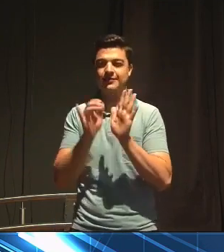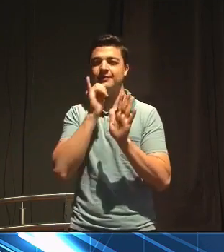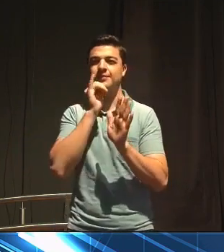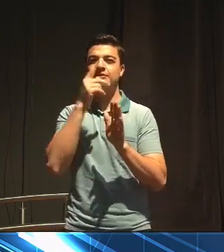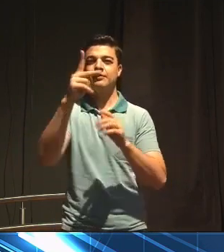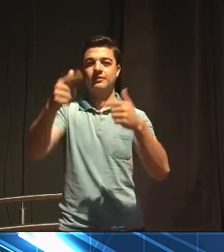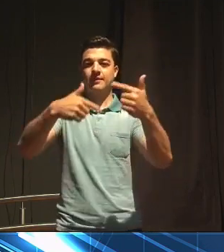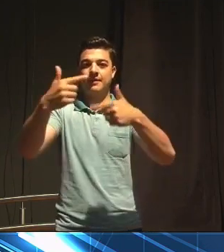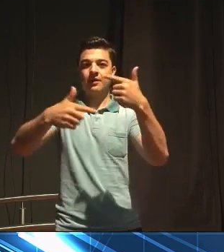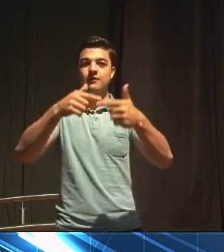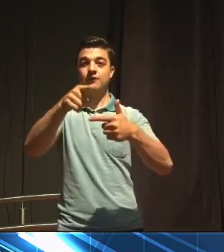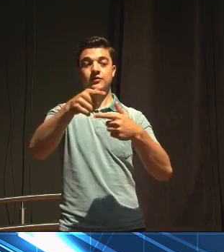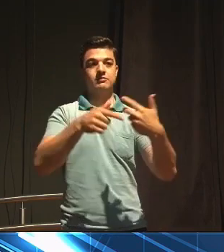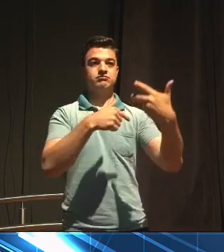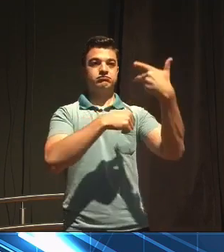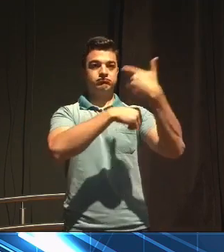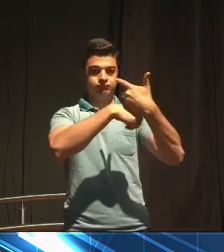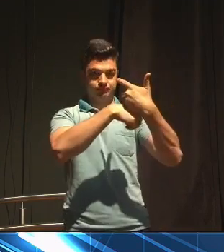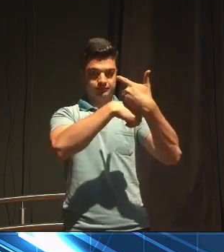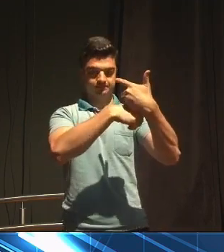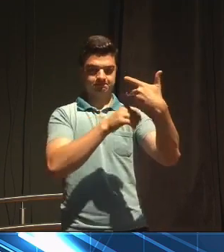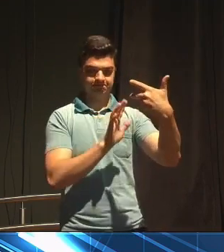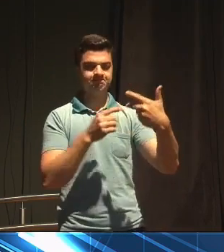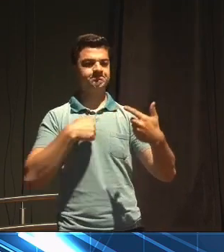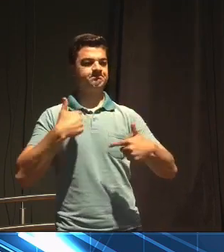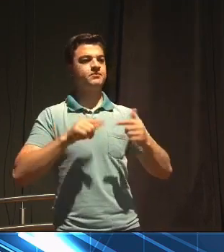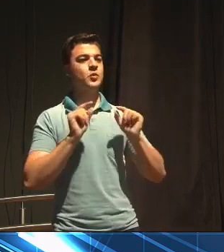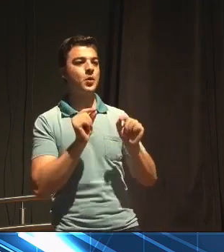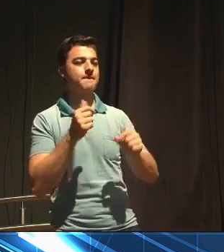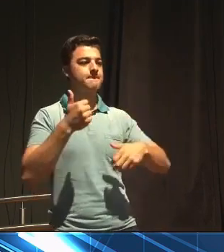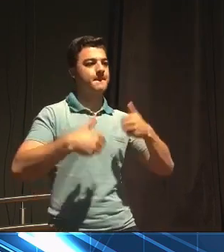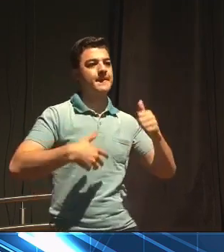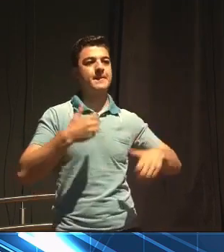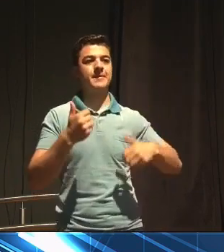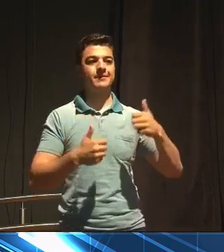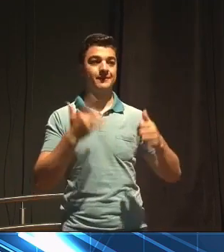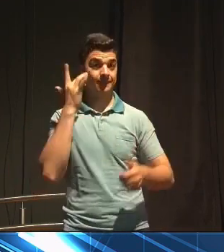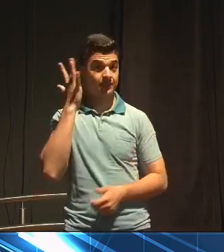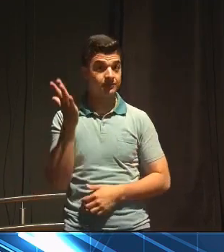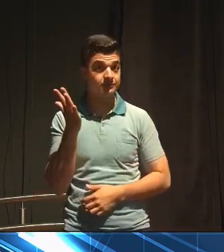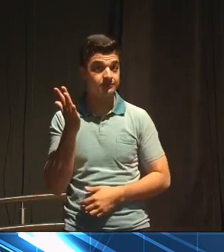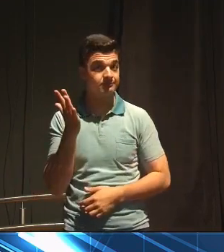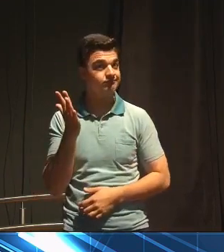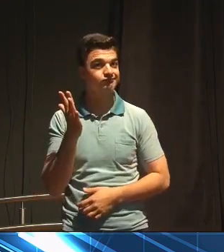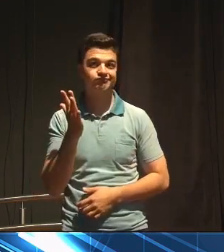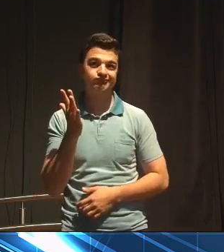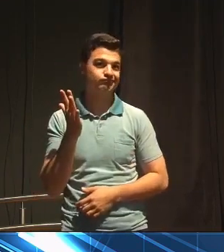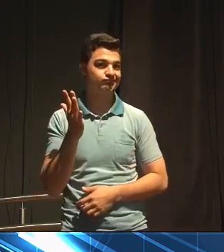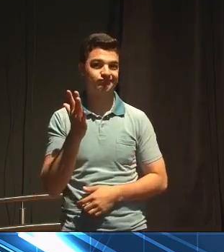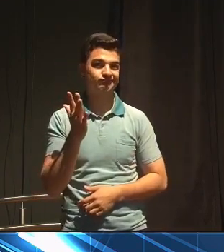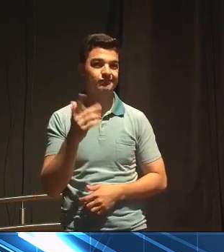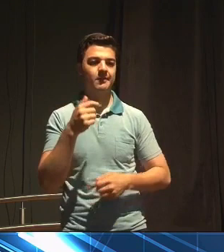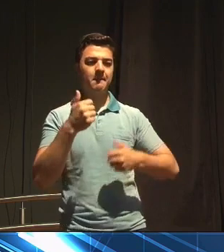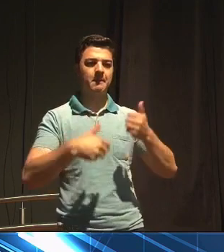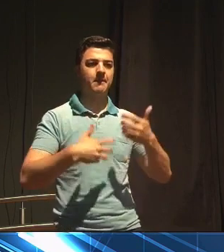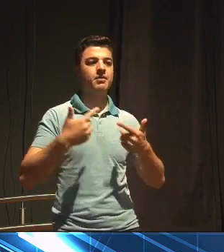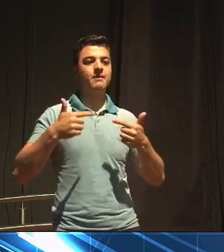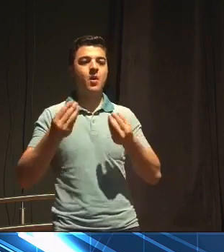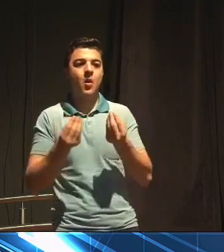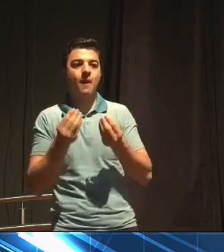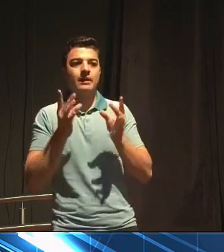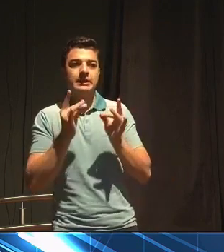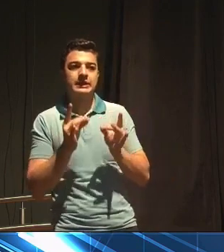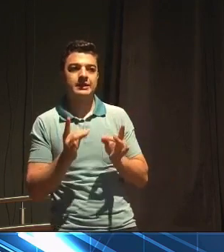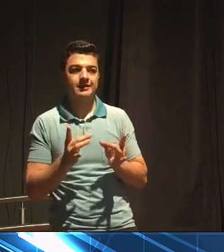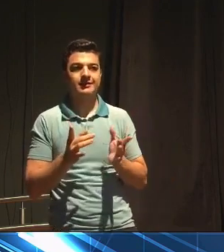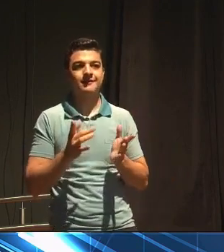fácil? Você ligar uma câmera e falar: "Ah, eu faço isso, isso e aquilo, é assim, assim, assado". Não é? É difícil. A